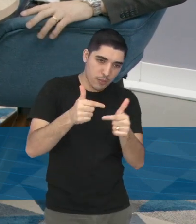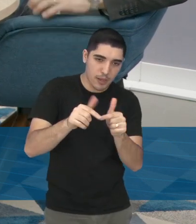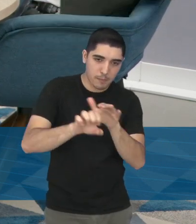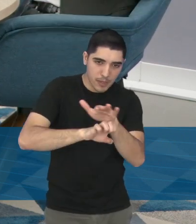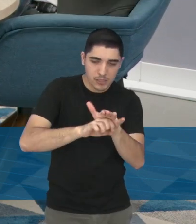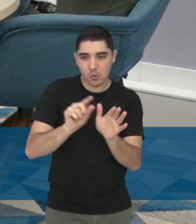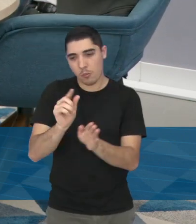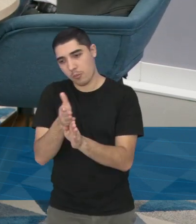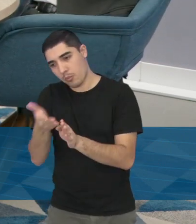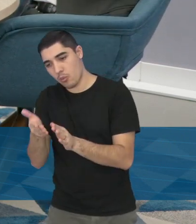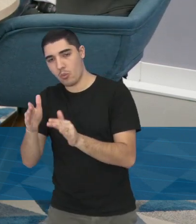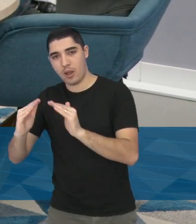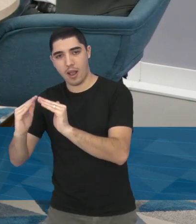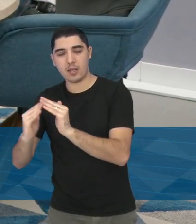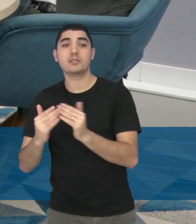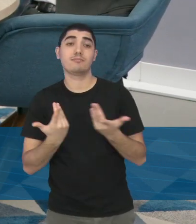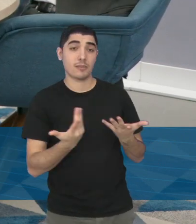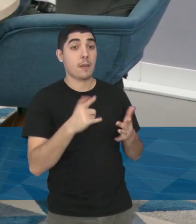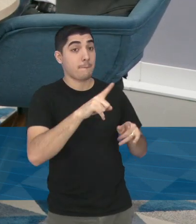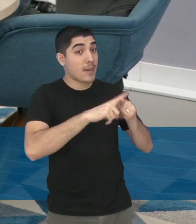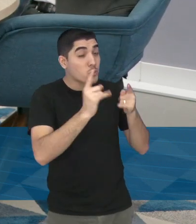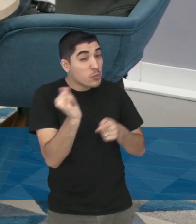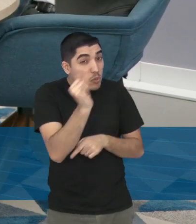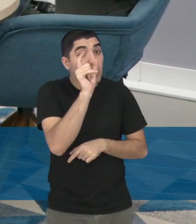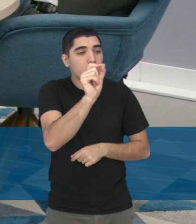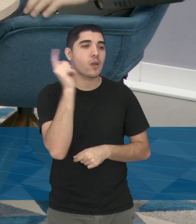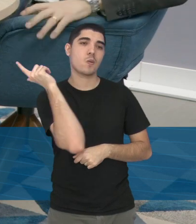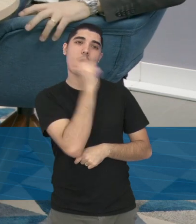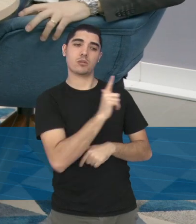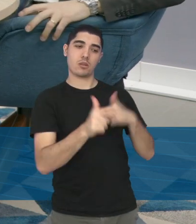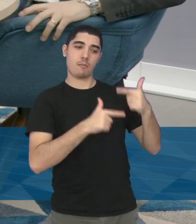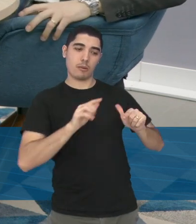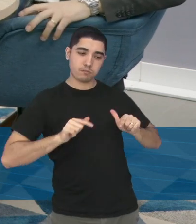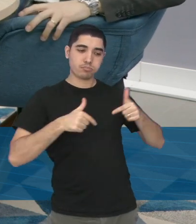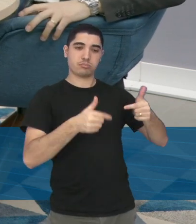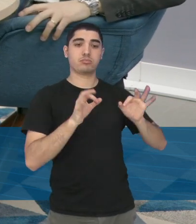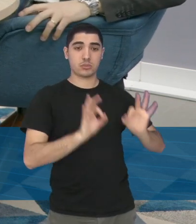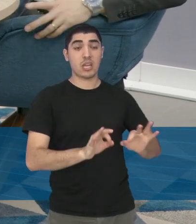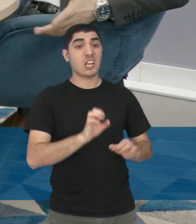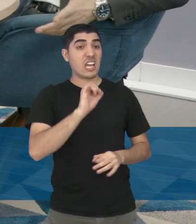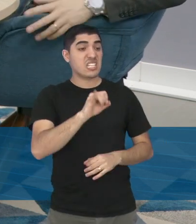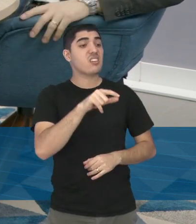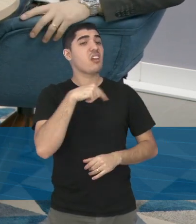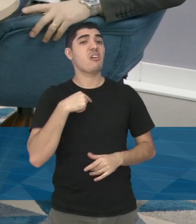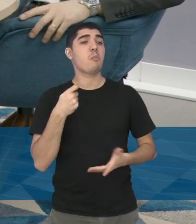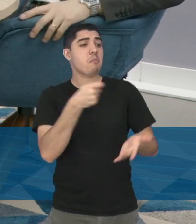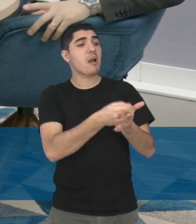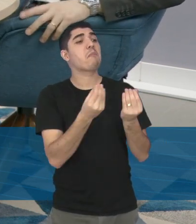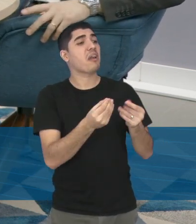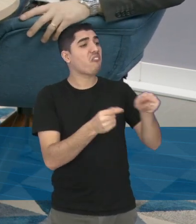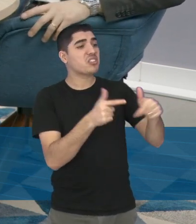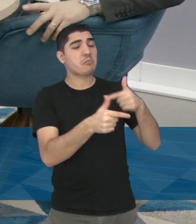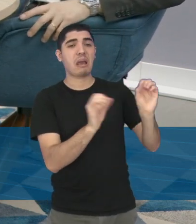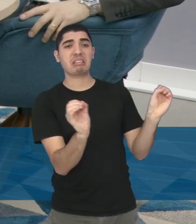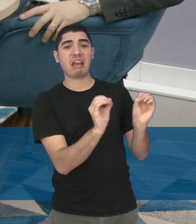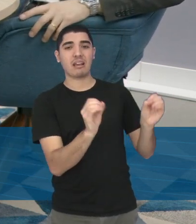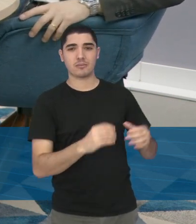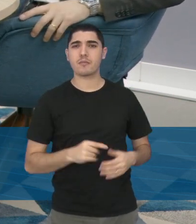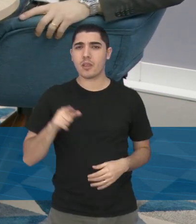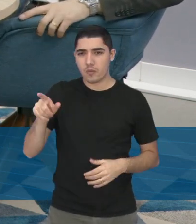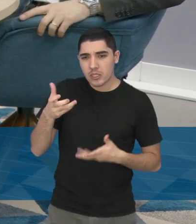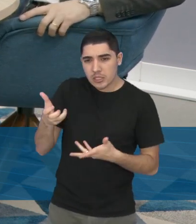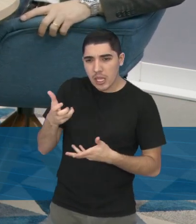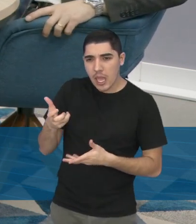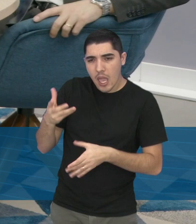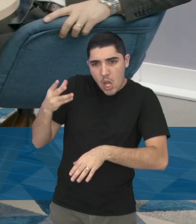Mas a entrega é importante. É isso que é o grande X da coisa. Porque ninguém vai pagar você se você não entrega. Sim. Por existir, né? William, quer fazer